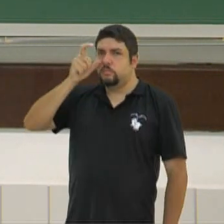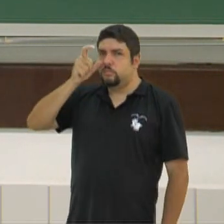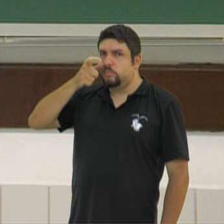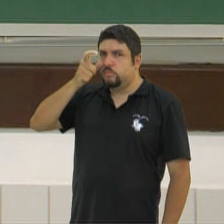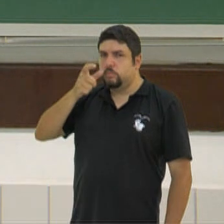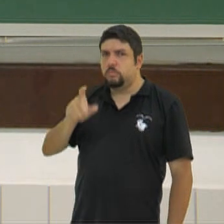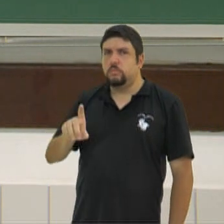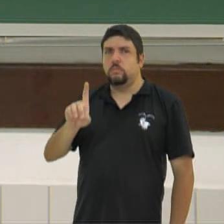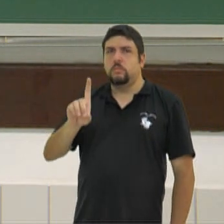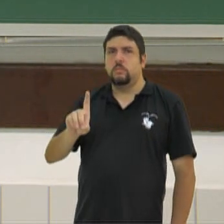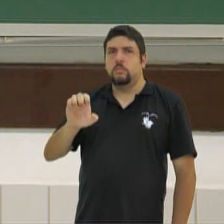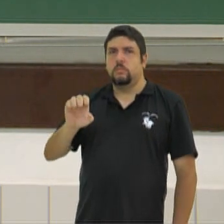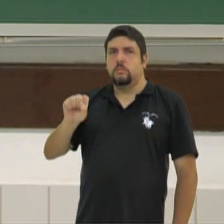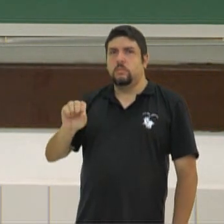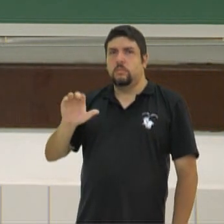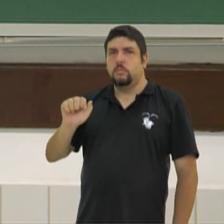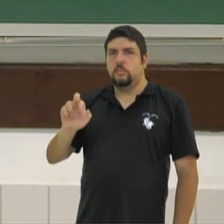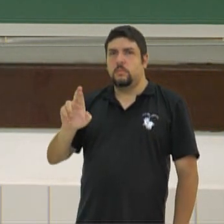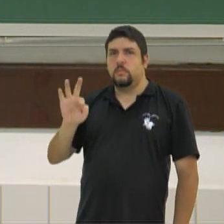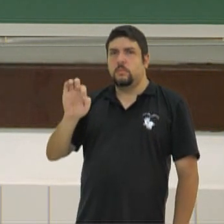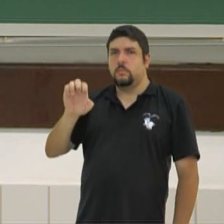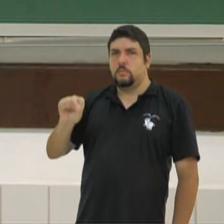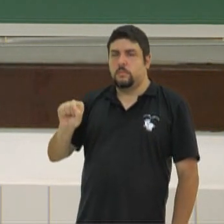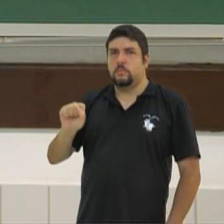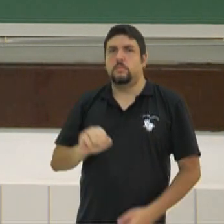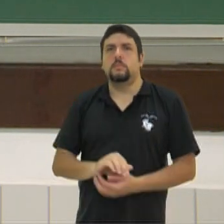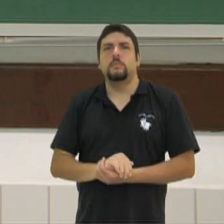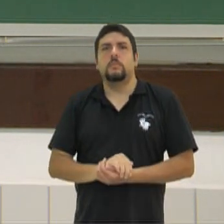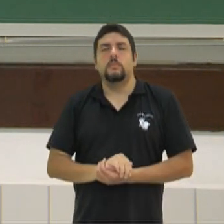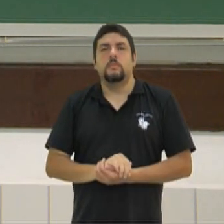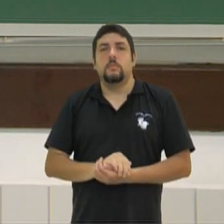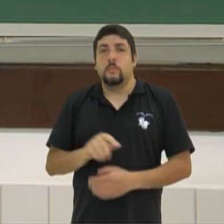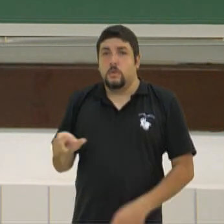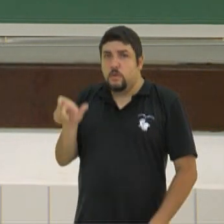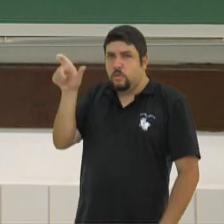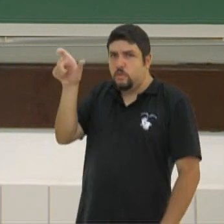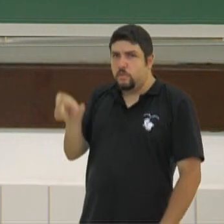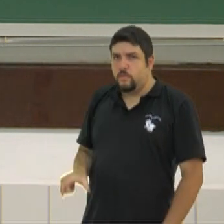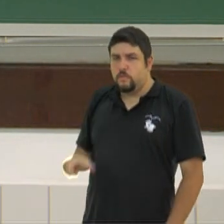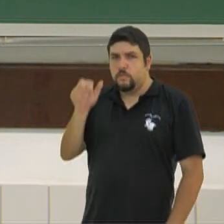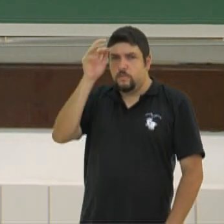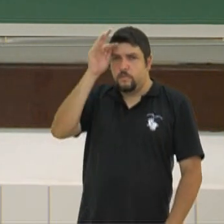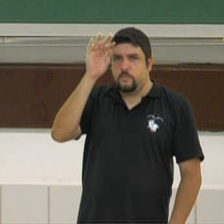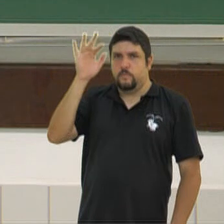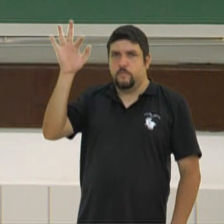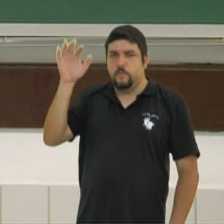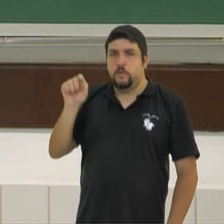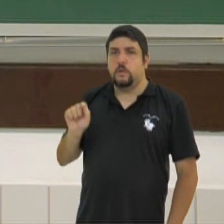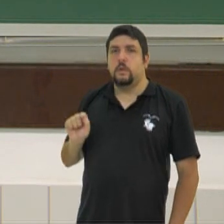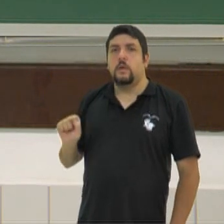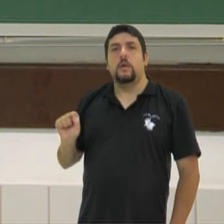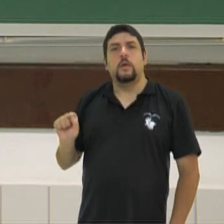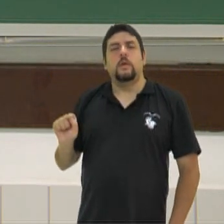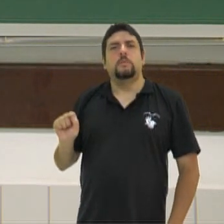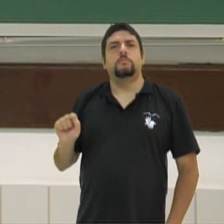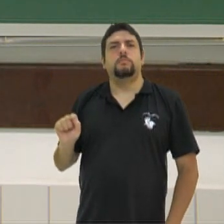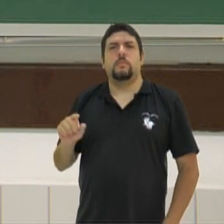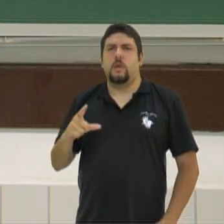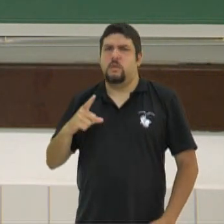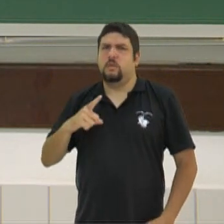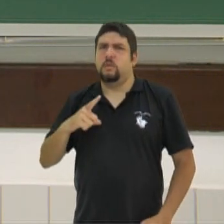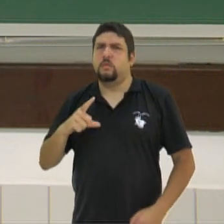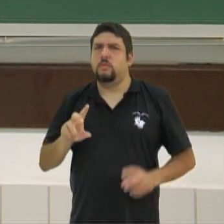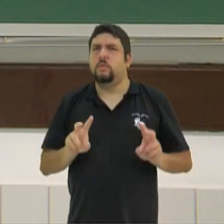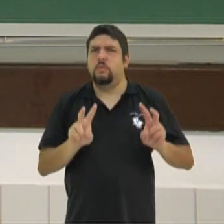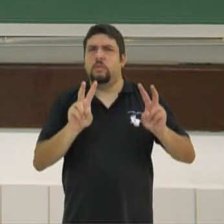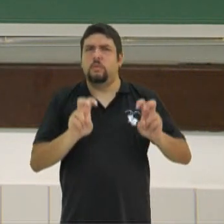filósofo importante que a gente utiliza aí, ele é figurinha carimbada em provas como Enem,